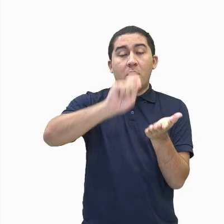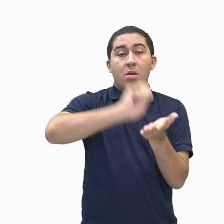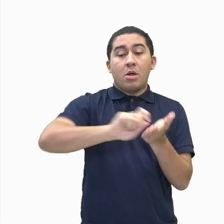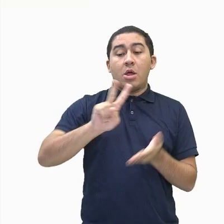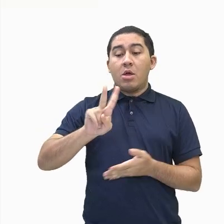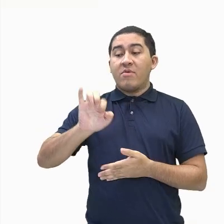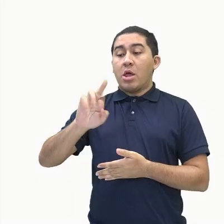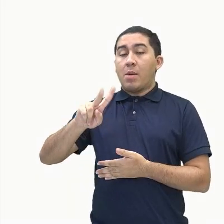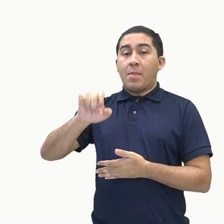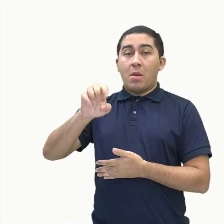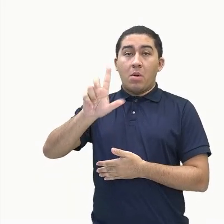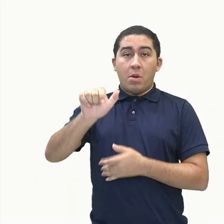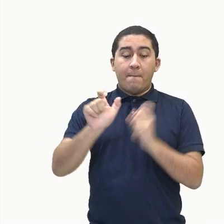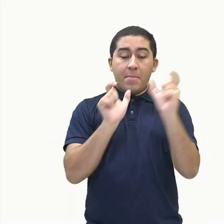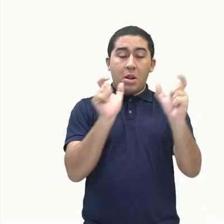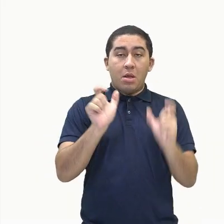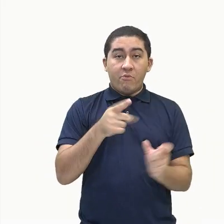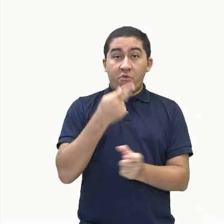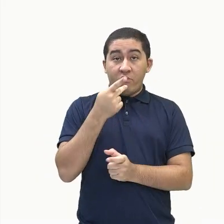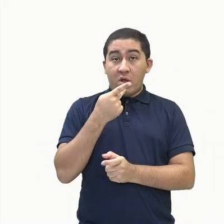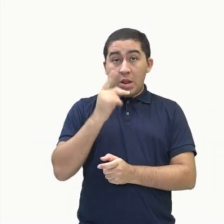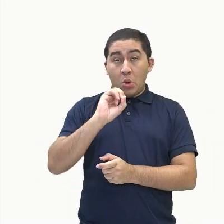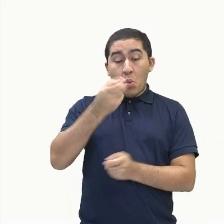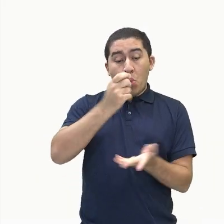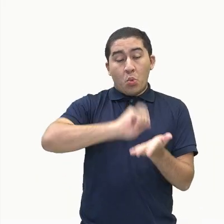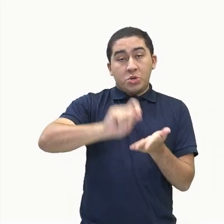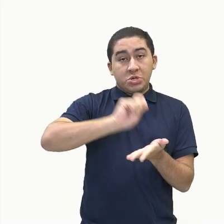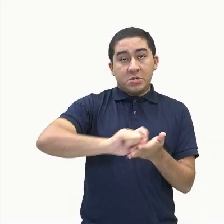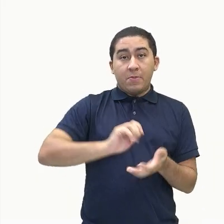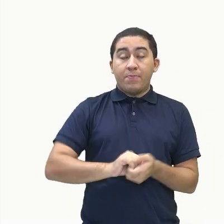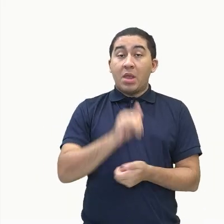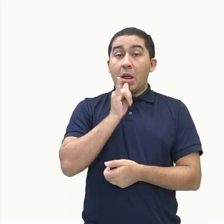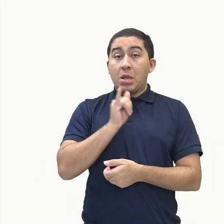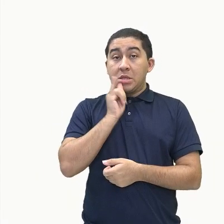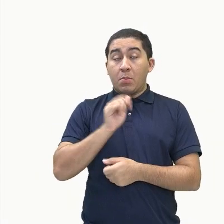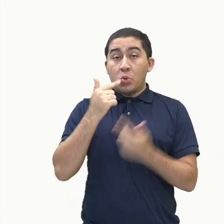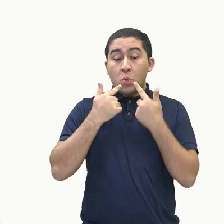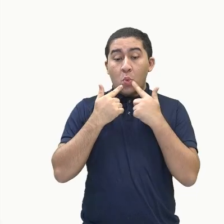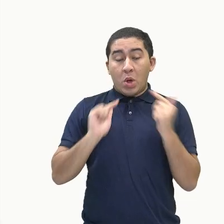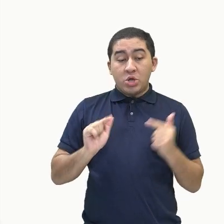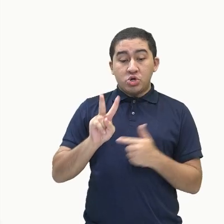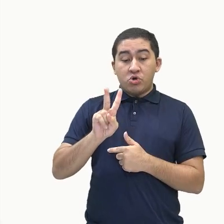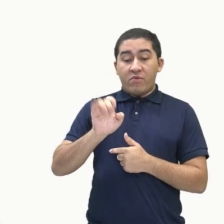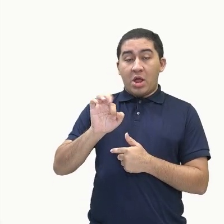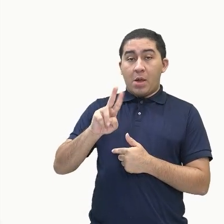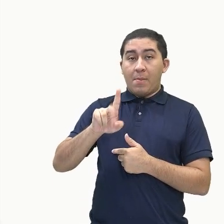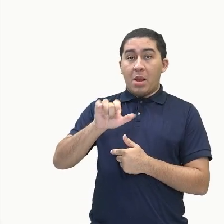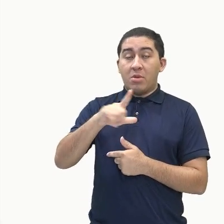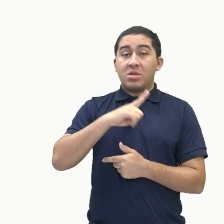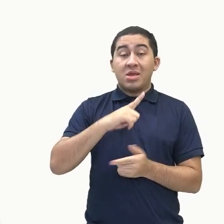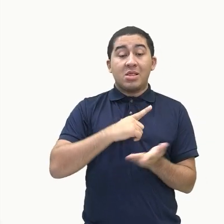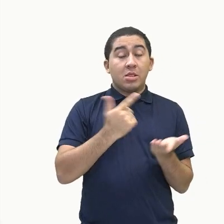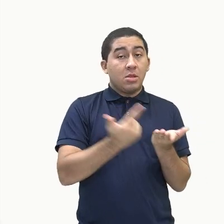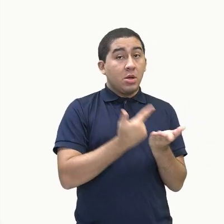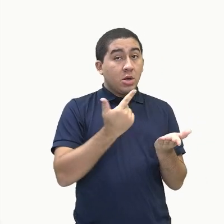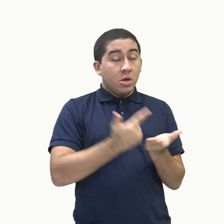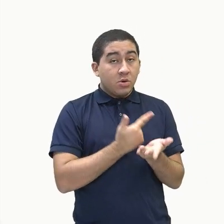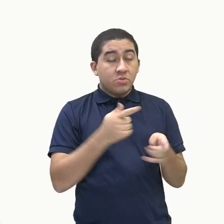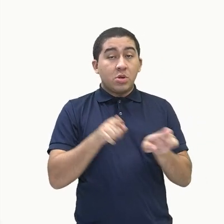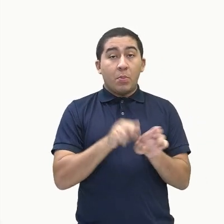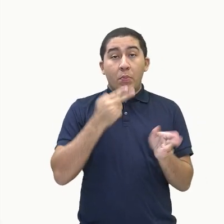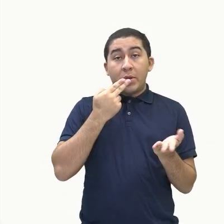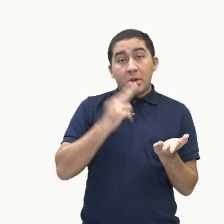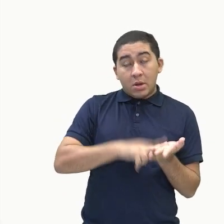ou escrita. Exemplo de linguagem verbal, eu tenho livros, bilhetes,